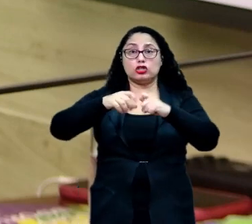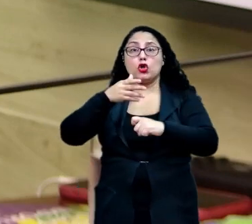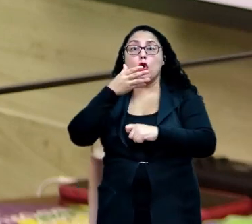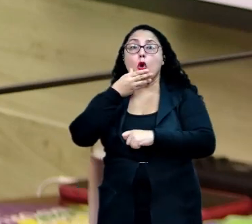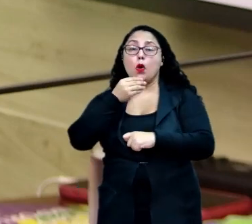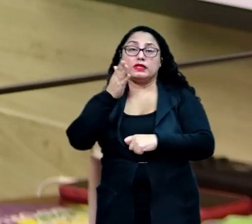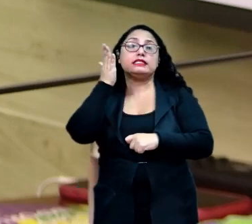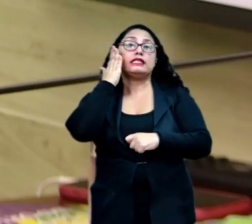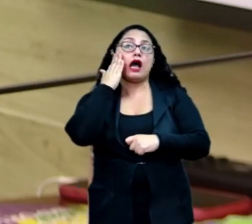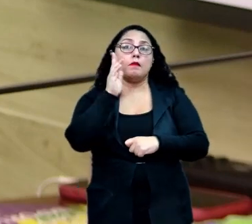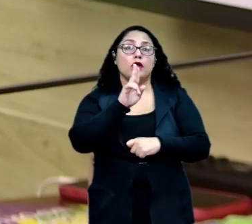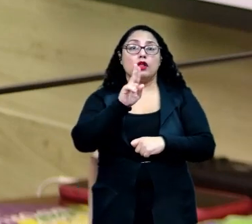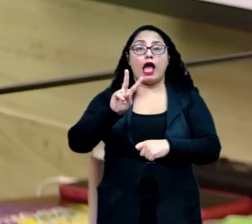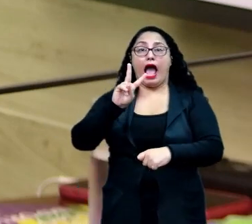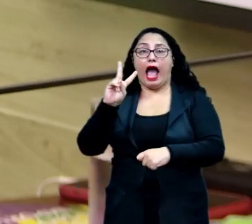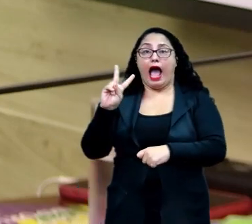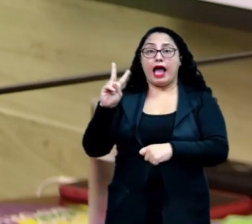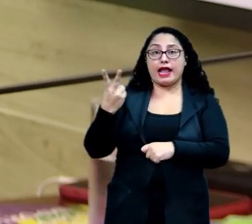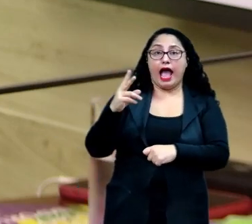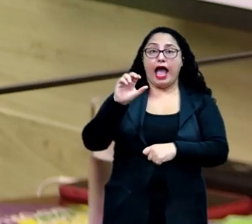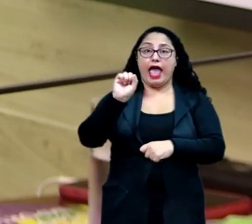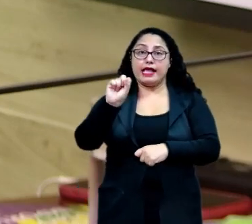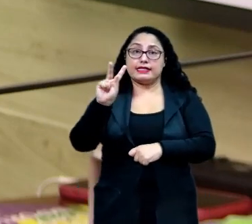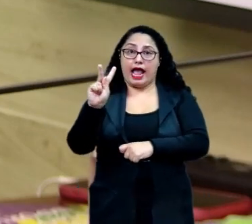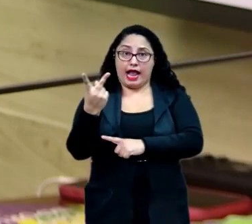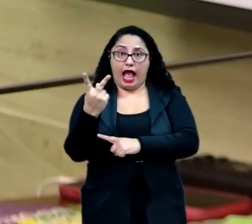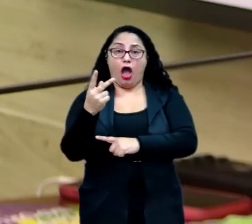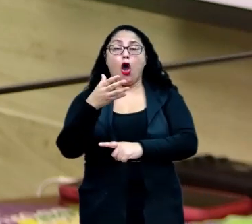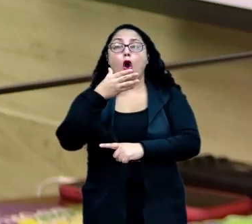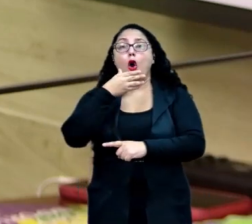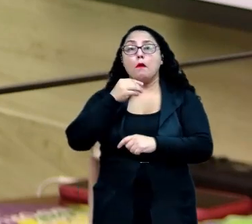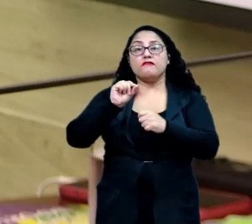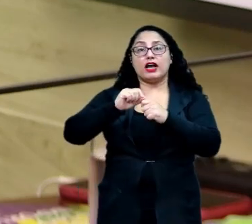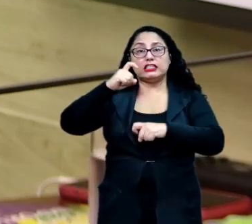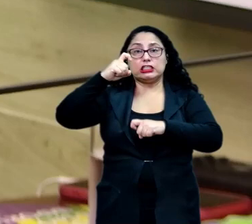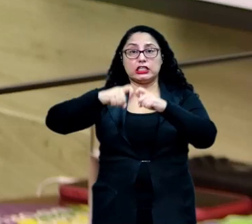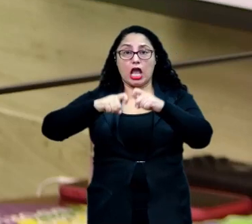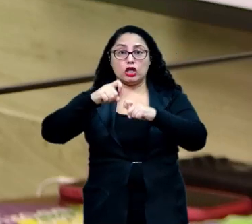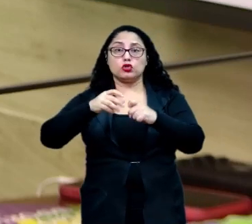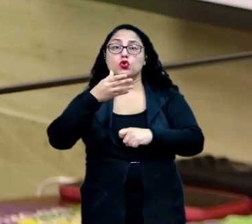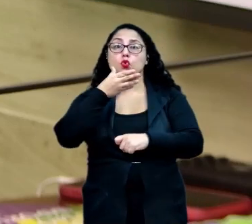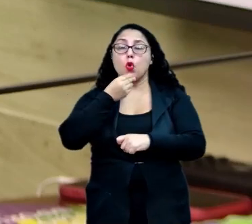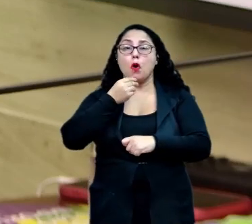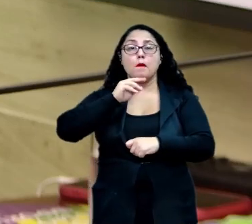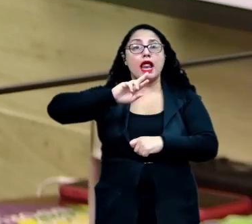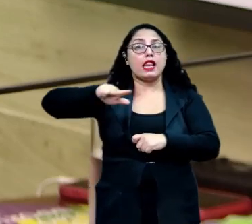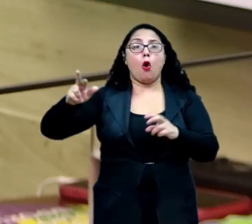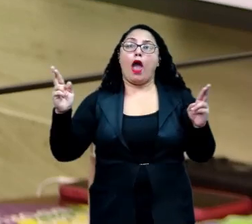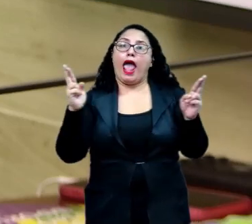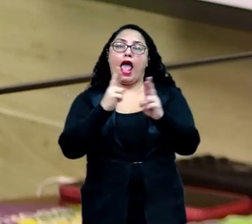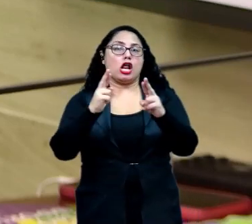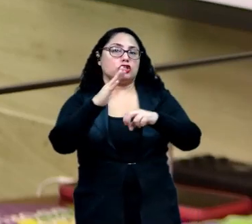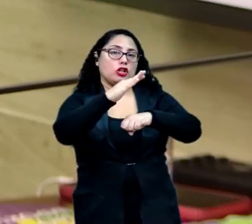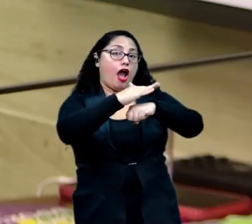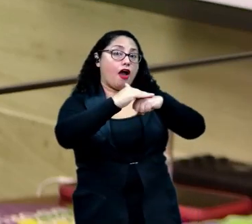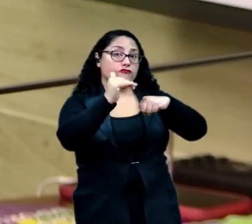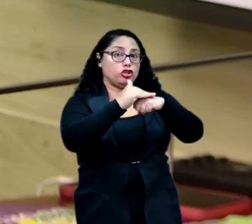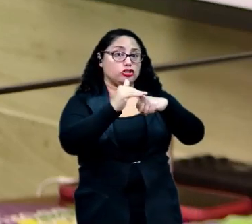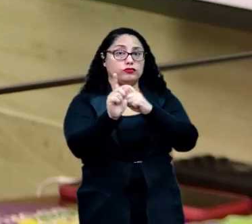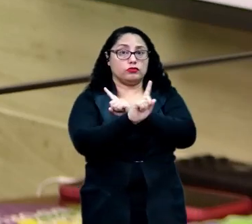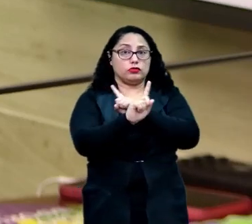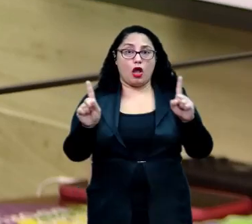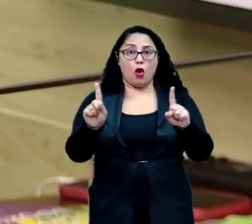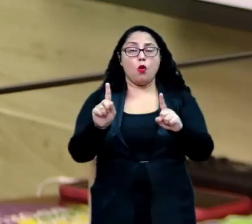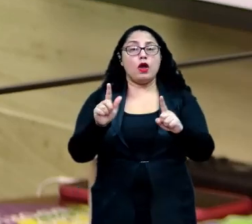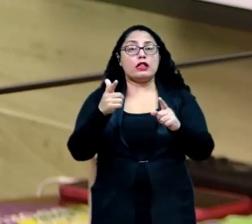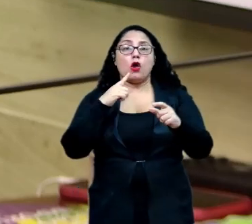A gente chama de Hs, SHs. Homens que fazem sexo com homens. Eles não se relacionam afetivamente. Então,